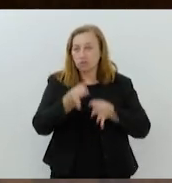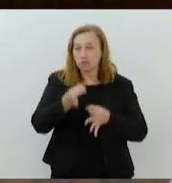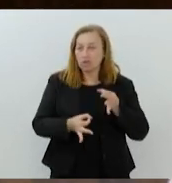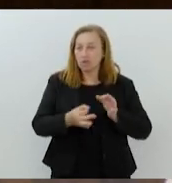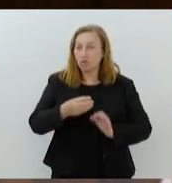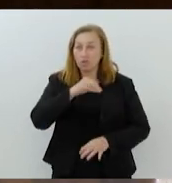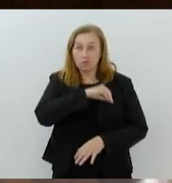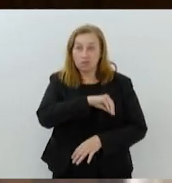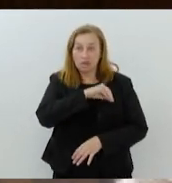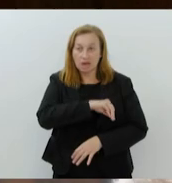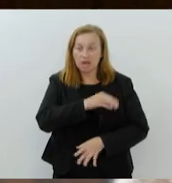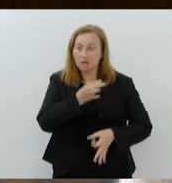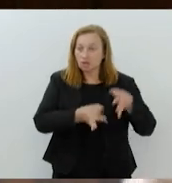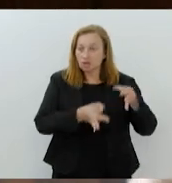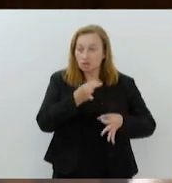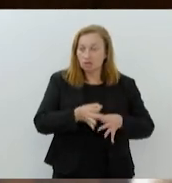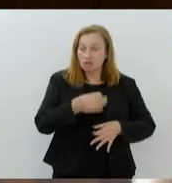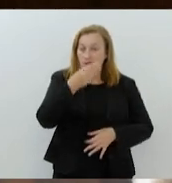é